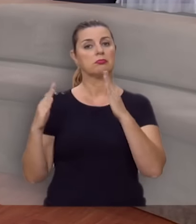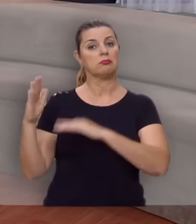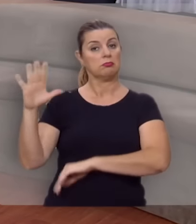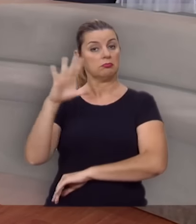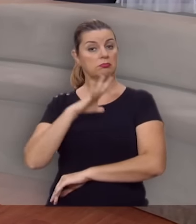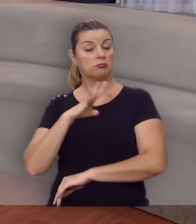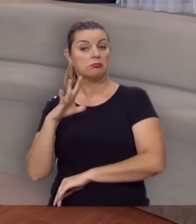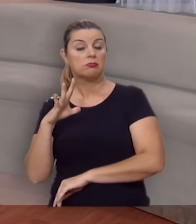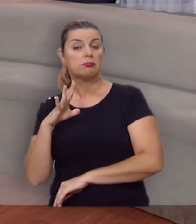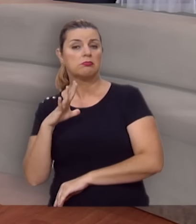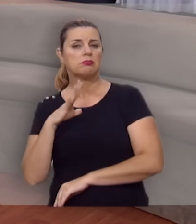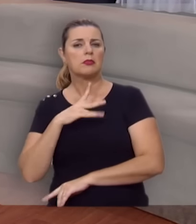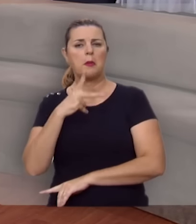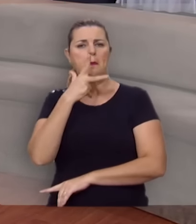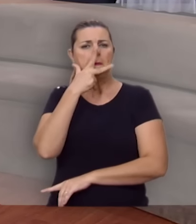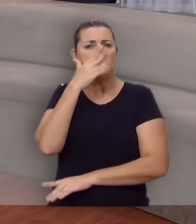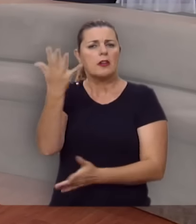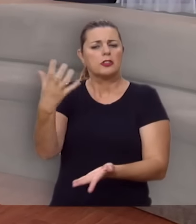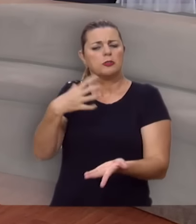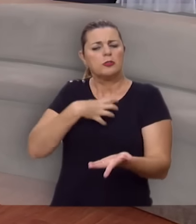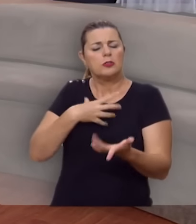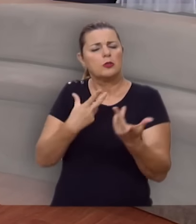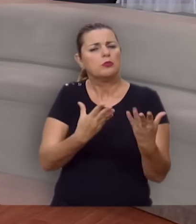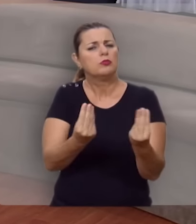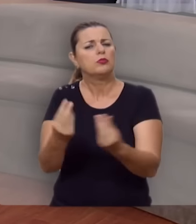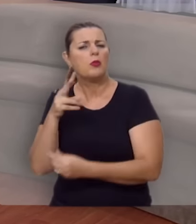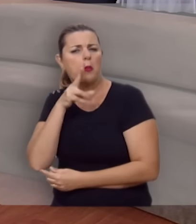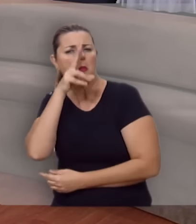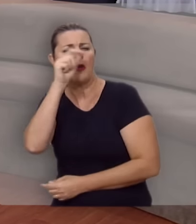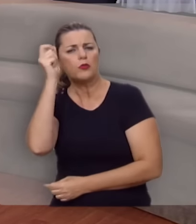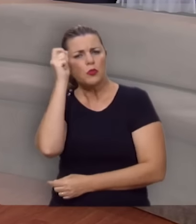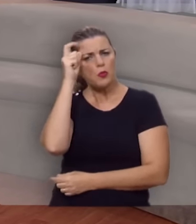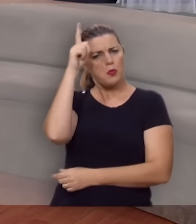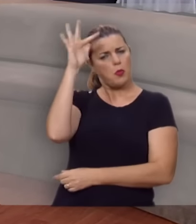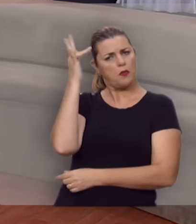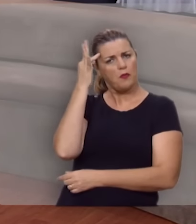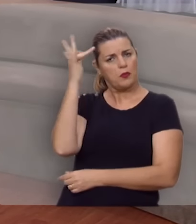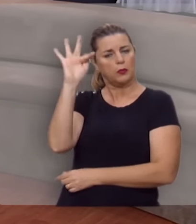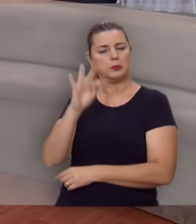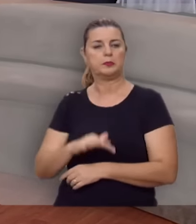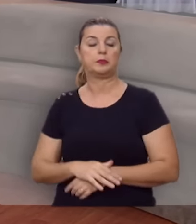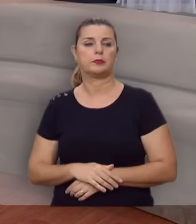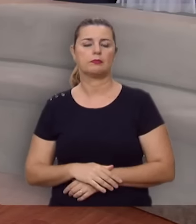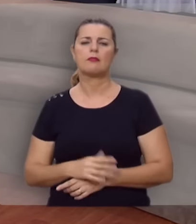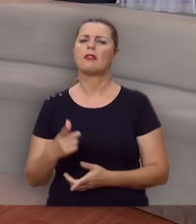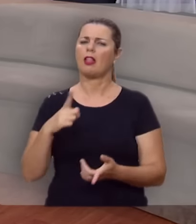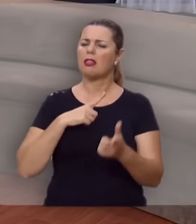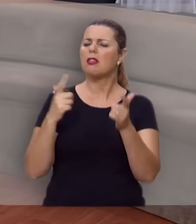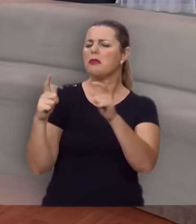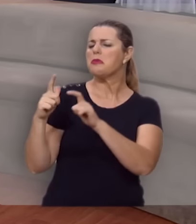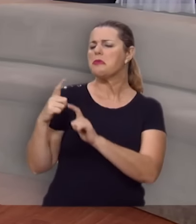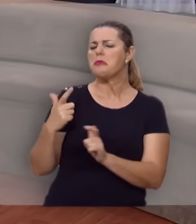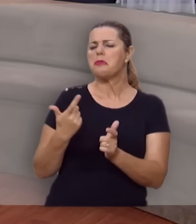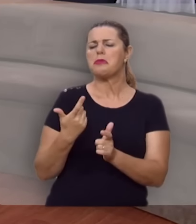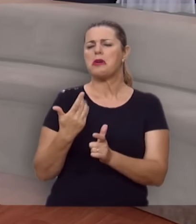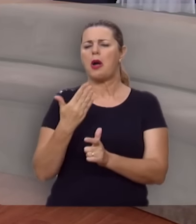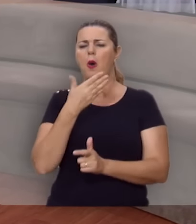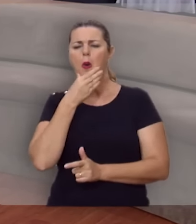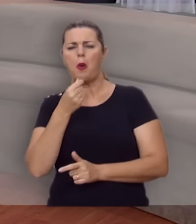a cidade que respirava cultura e filosofia, terra de